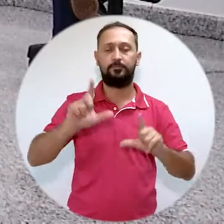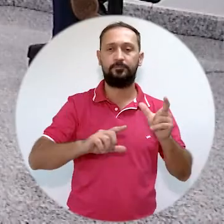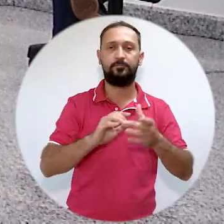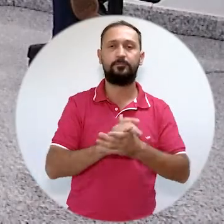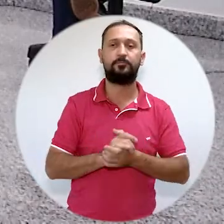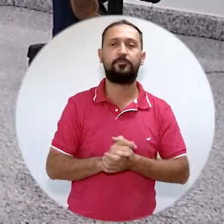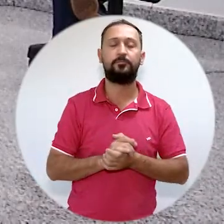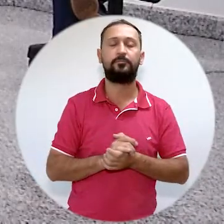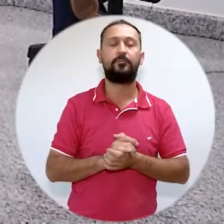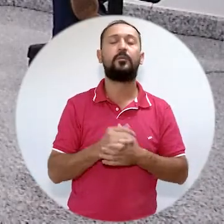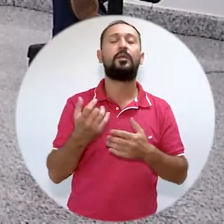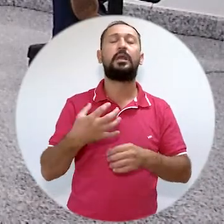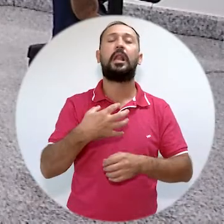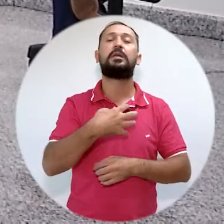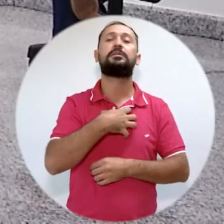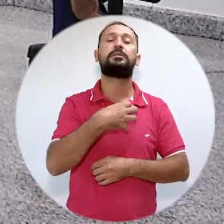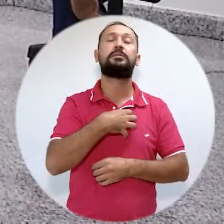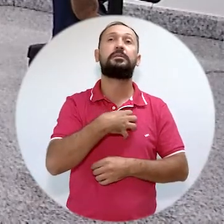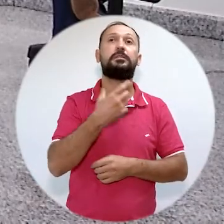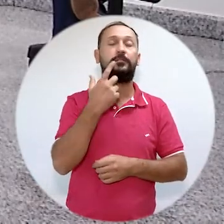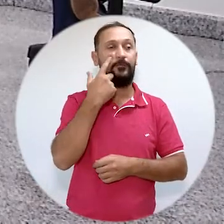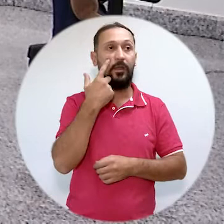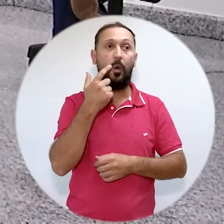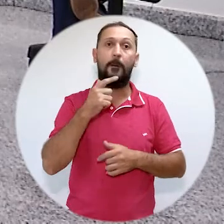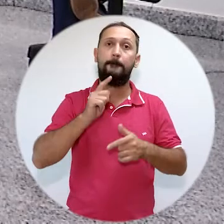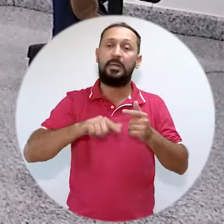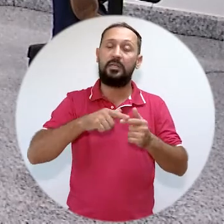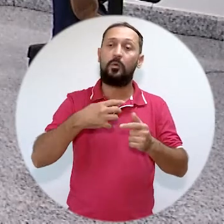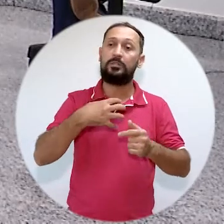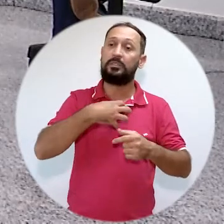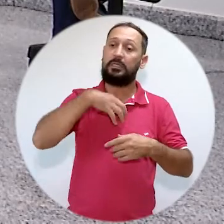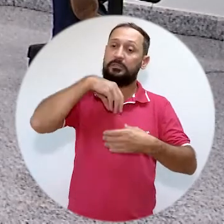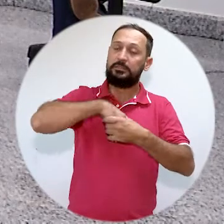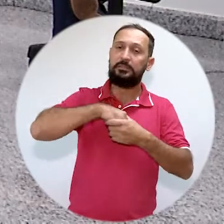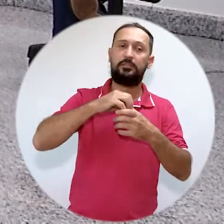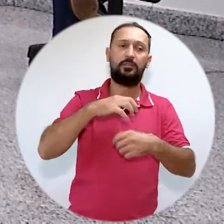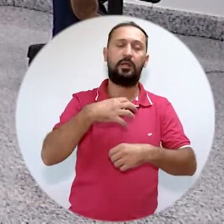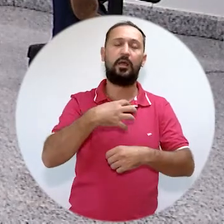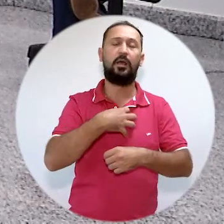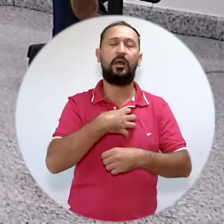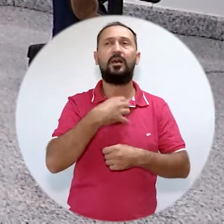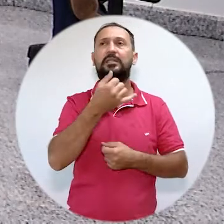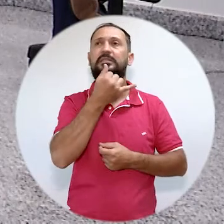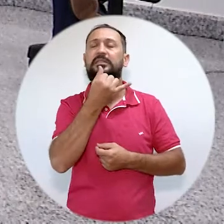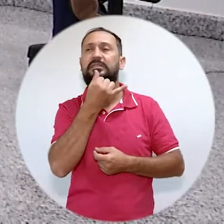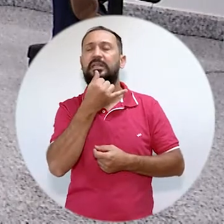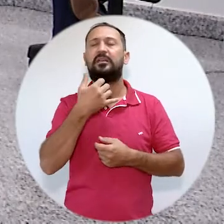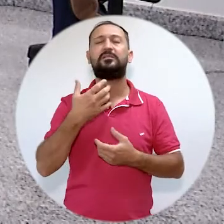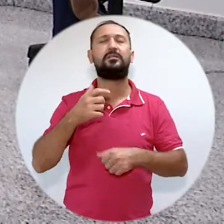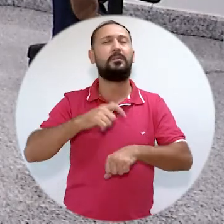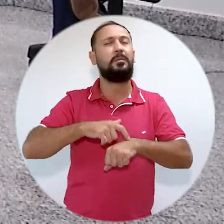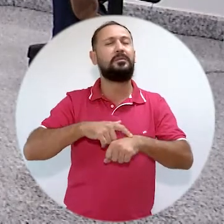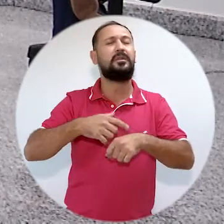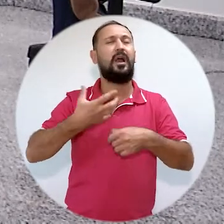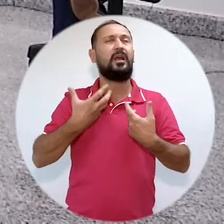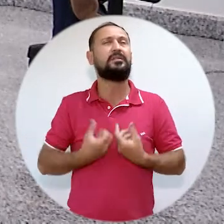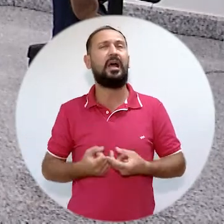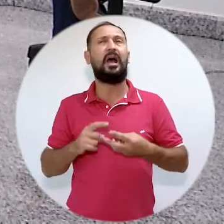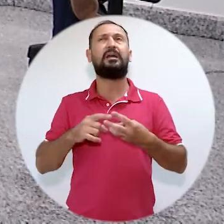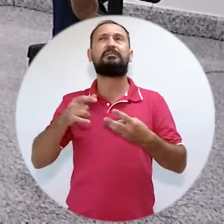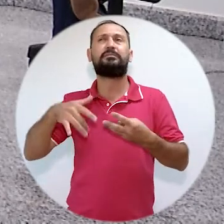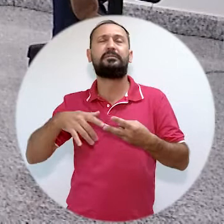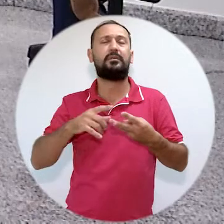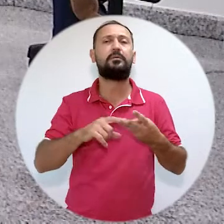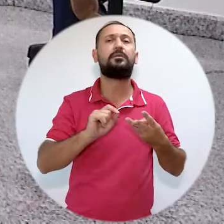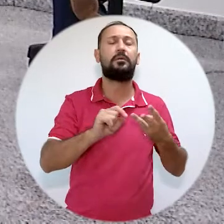sextou aqui na Assembleia. Que sintomas a pessoa deve procurar um profissional? Como diferenciar a tristeza, um certo desânimo que às vezes nos abate,